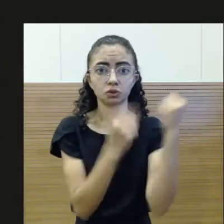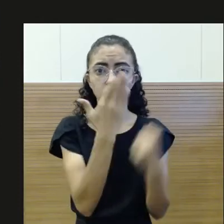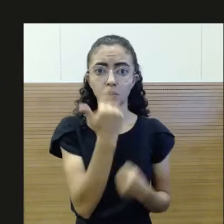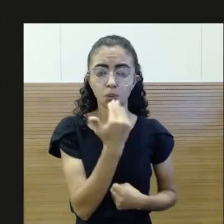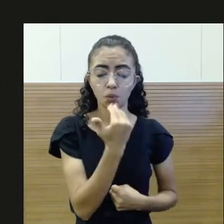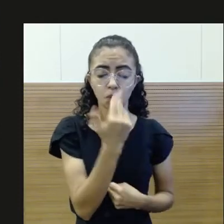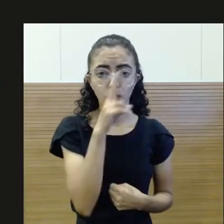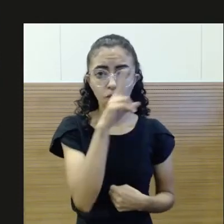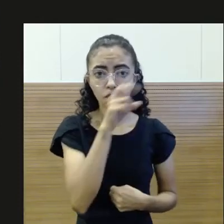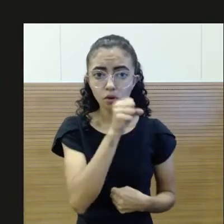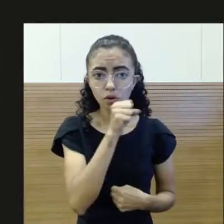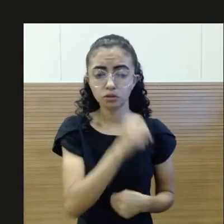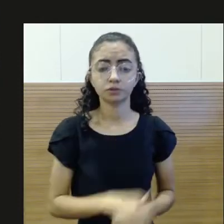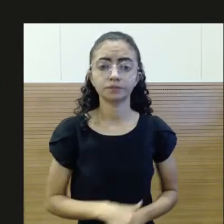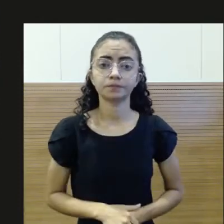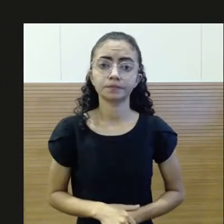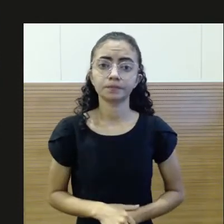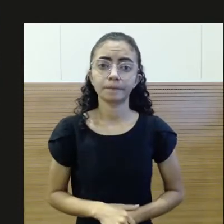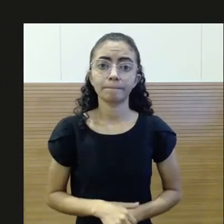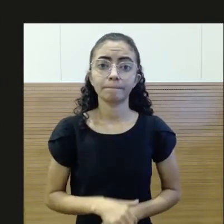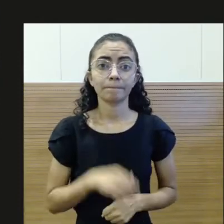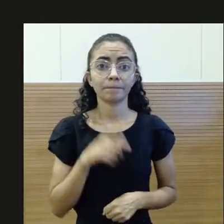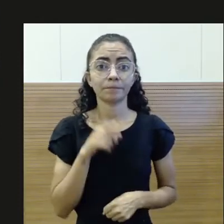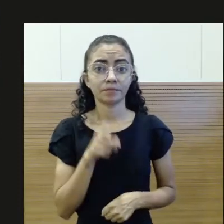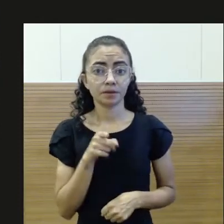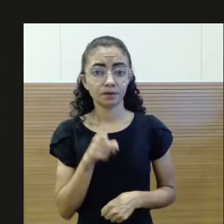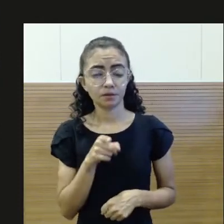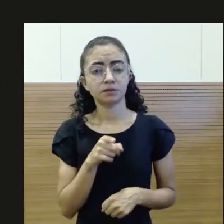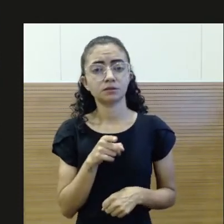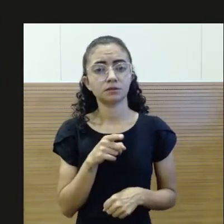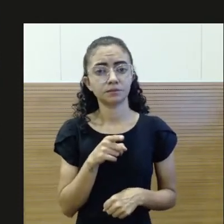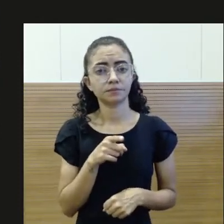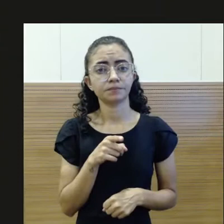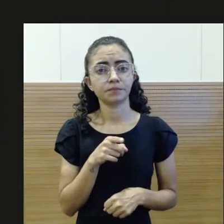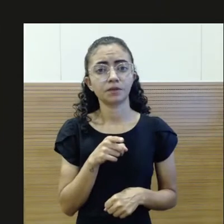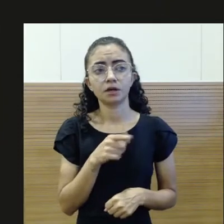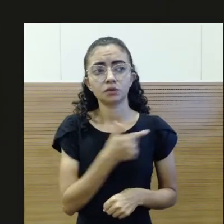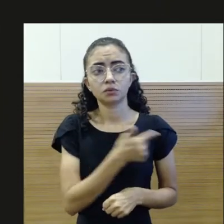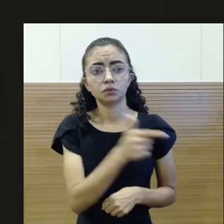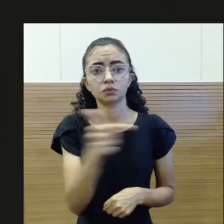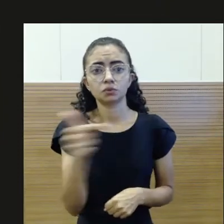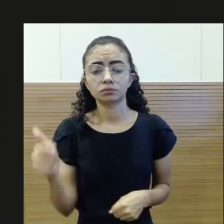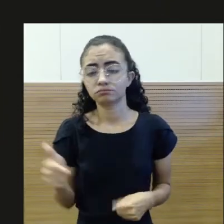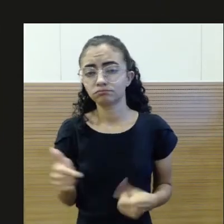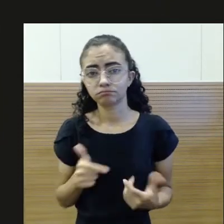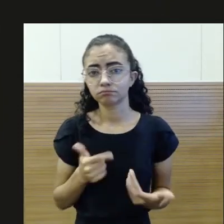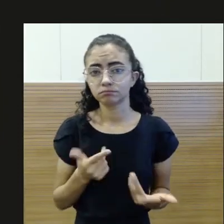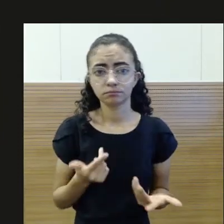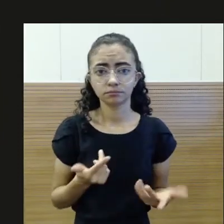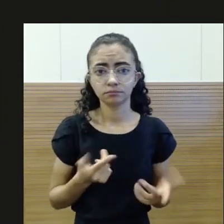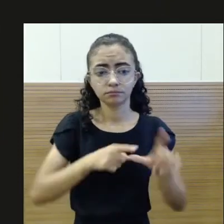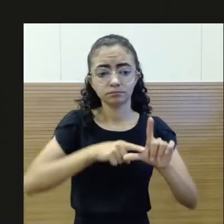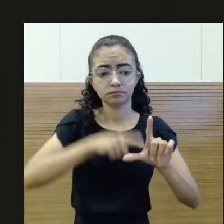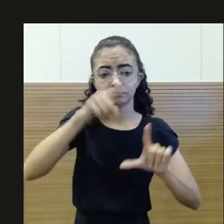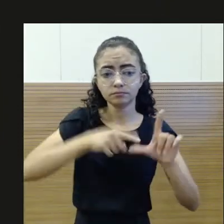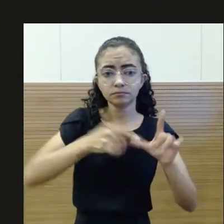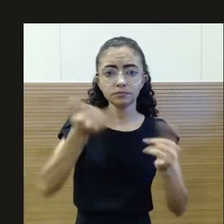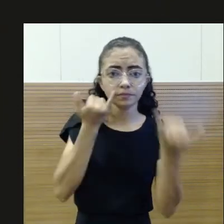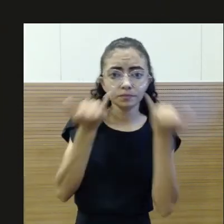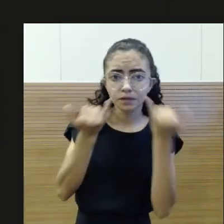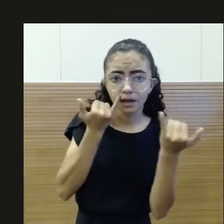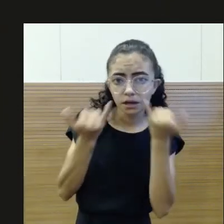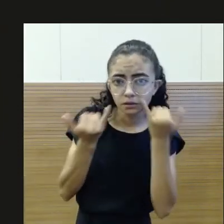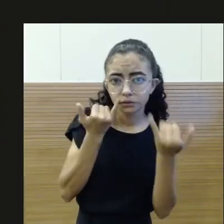incremento, ele é um incremento anual substancial, a gente não tem nenhuma indicação de que isso está se estabilizando,